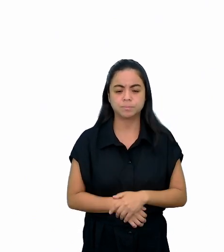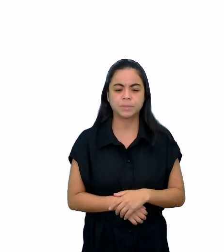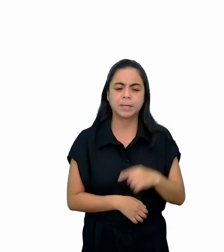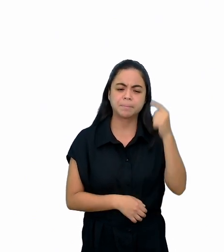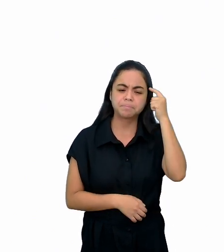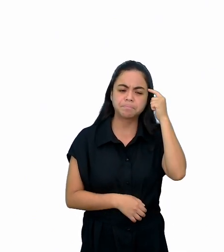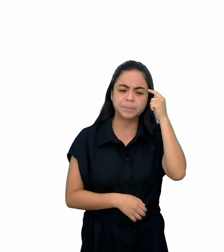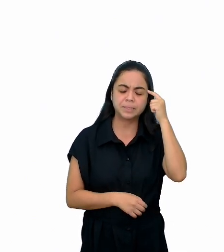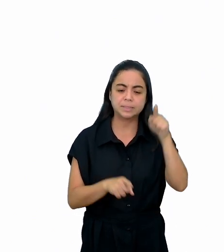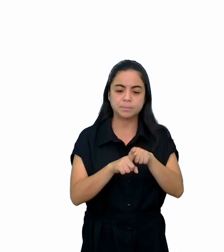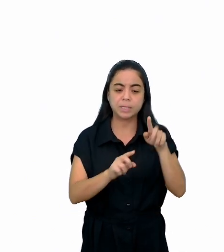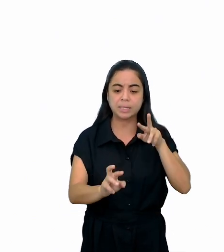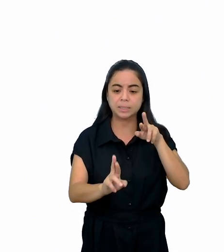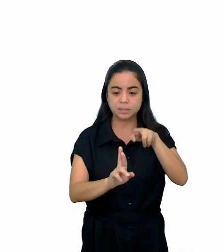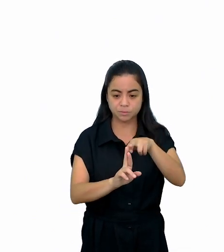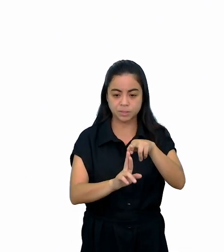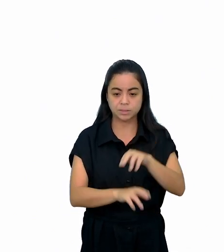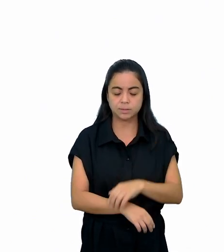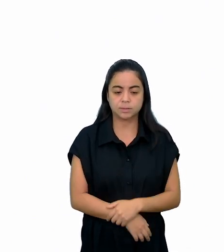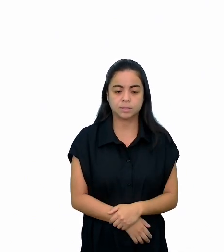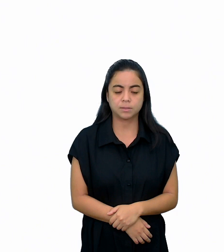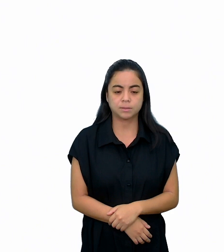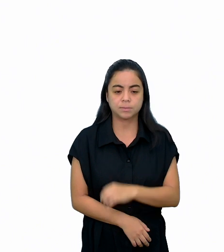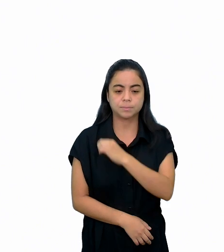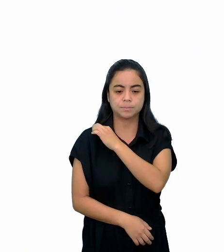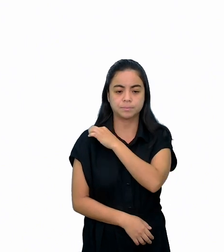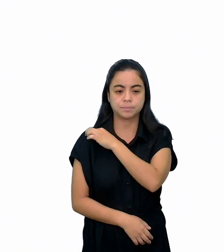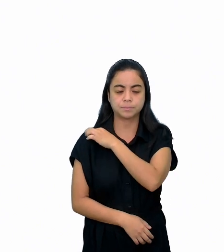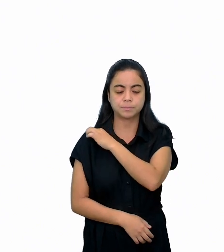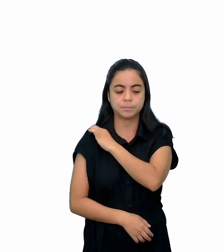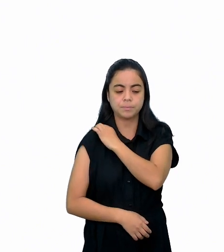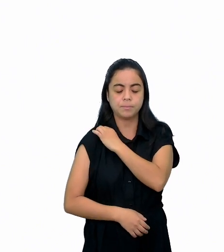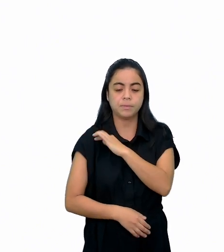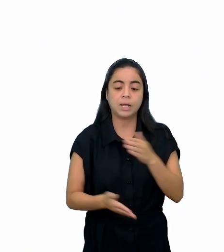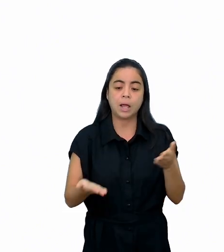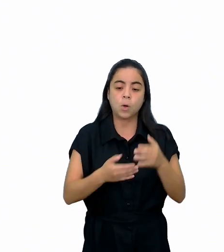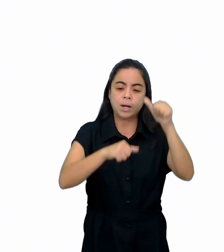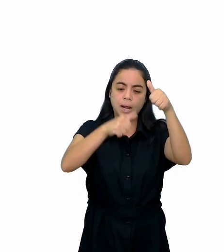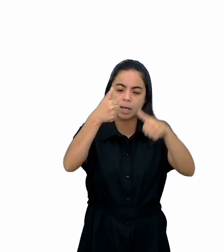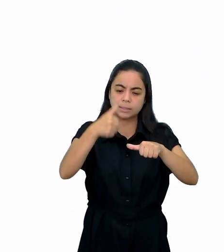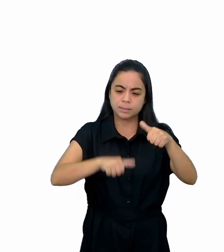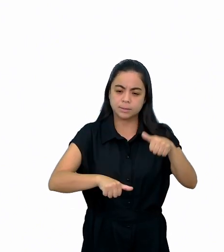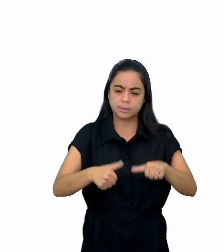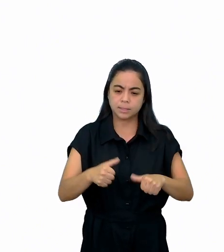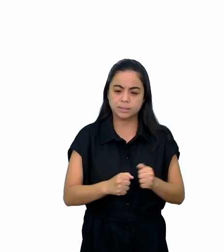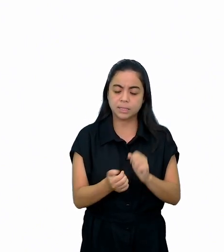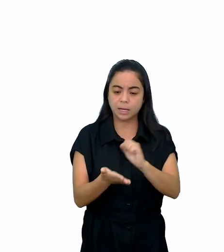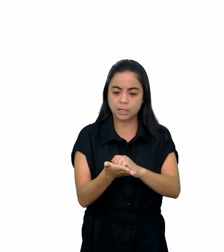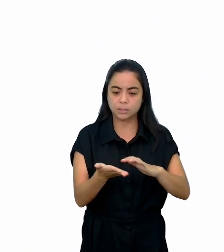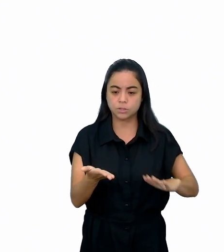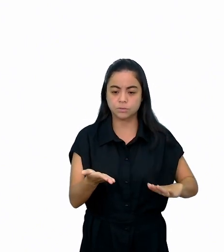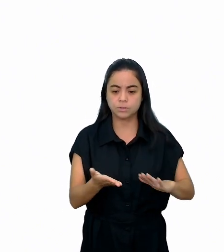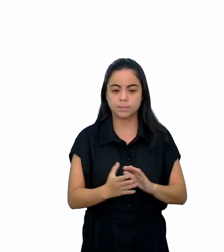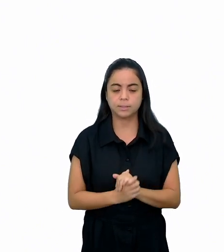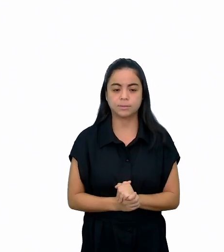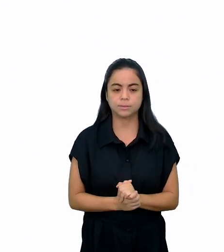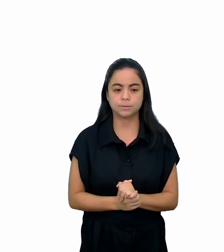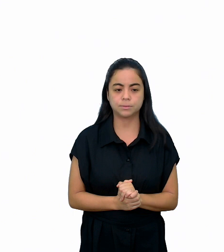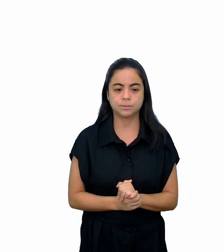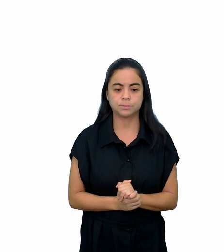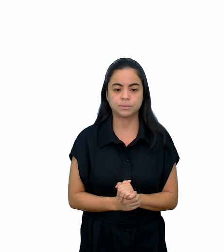algumas referências. Bom, agora a gente vai analisar aí a nossa atividade,